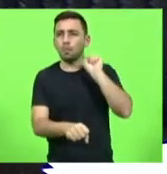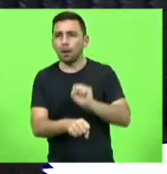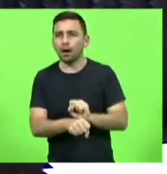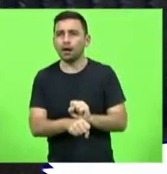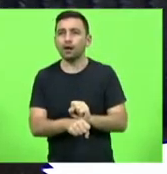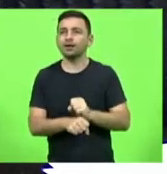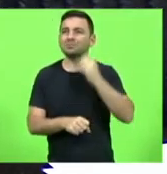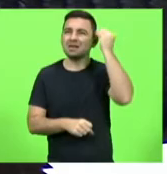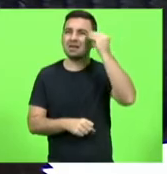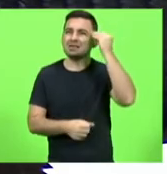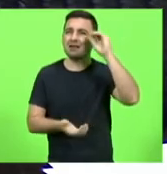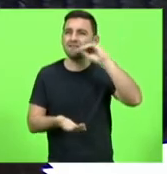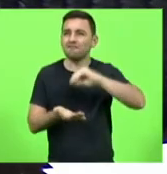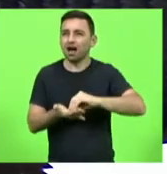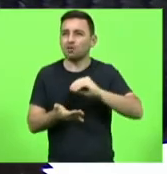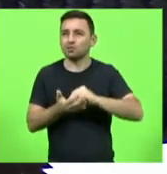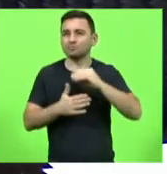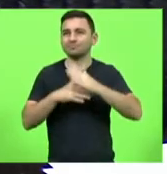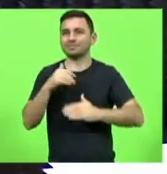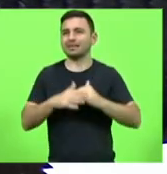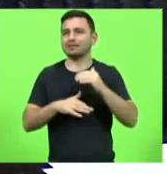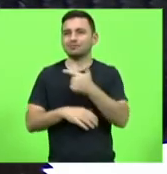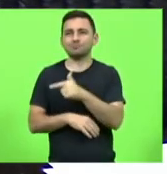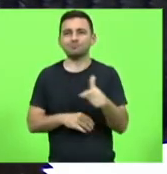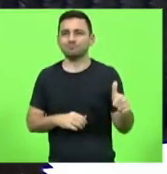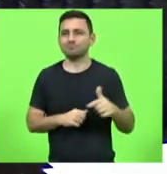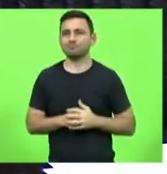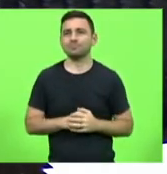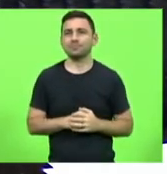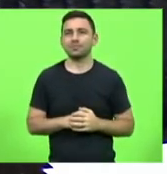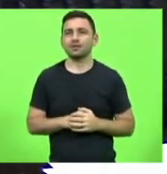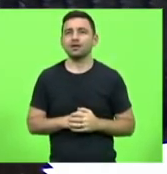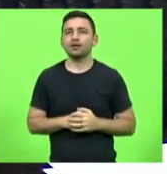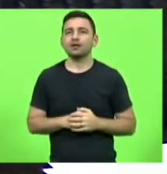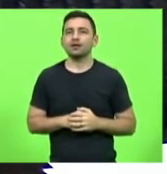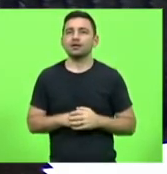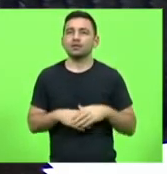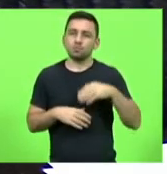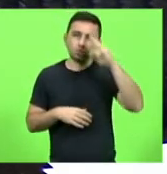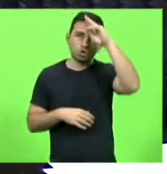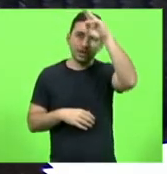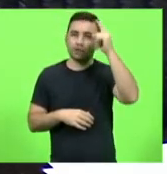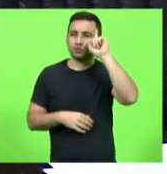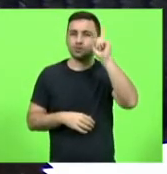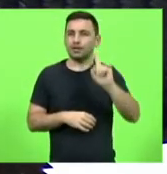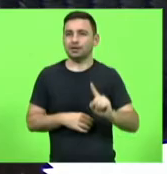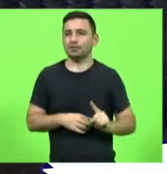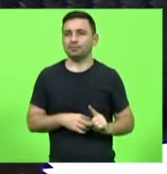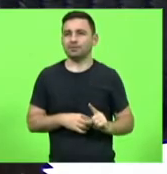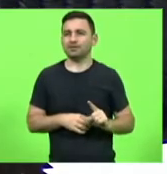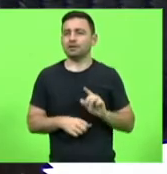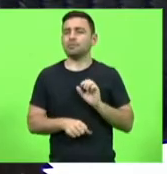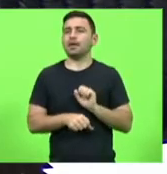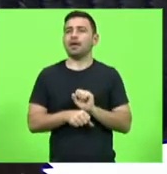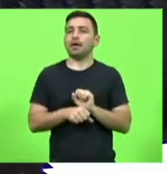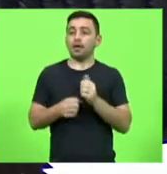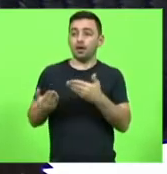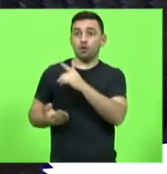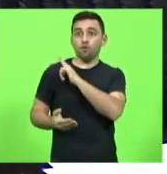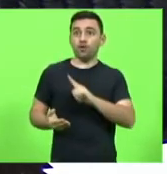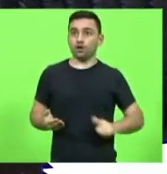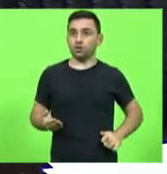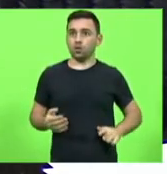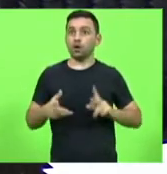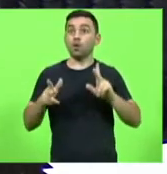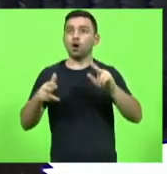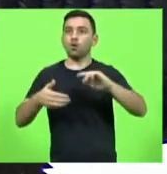desse homem. Como bem falaram, se não cuidar, o Estado, o Bolsonaro certamente não sabe disso. O que se esperava de um governador? Todo governador, Luiz